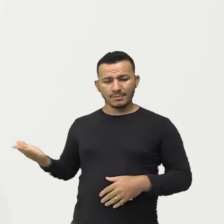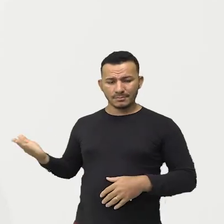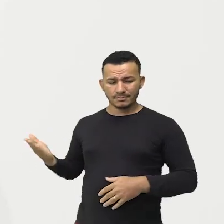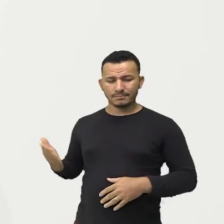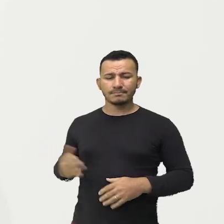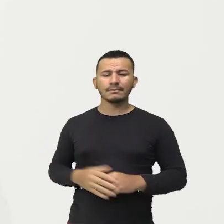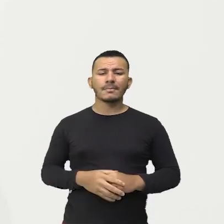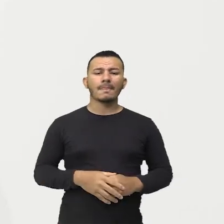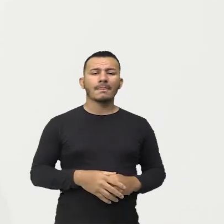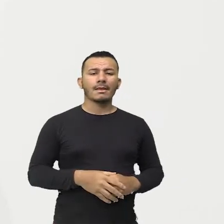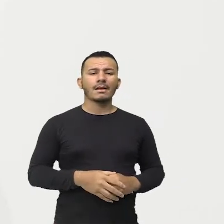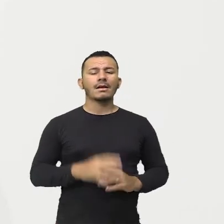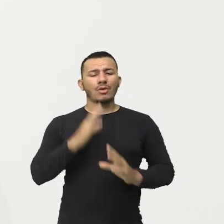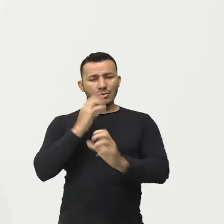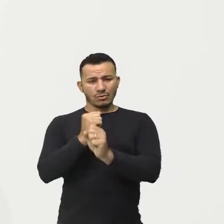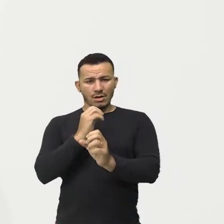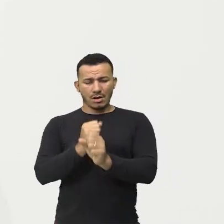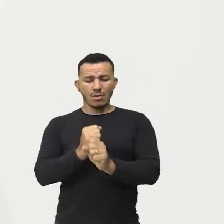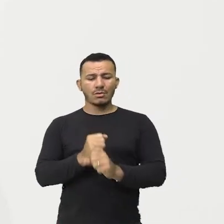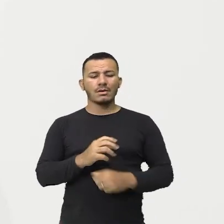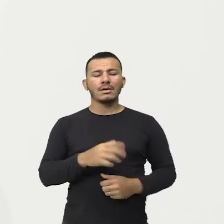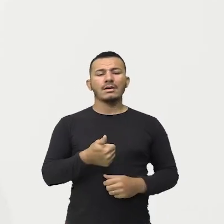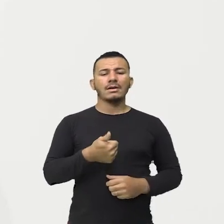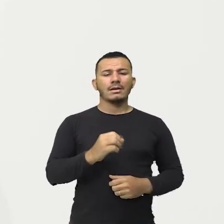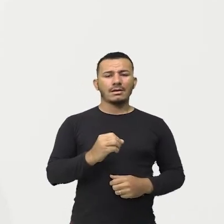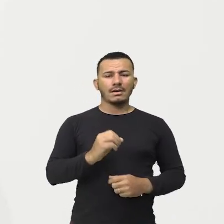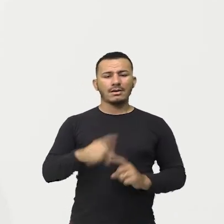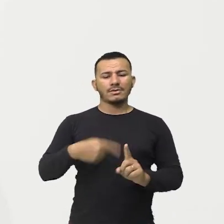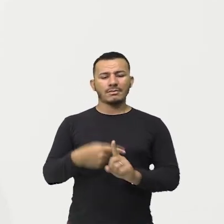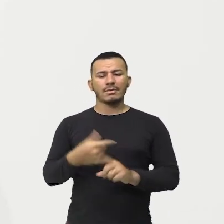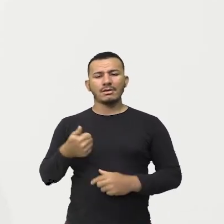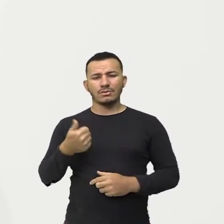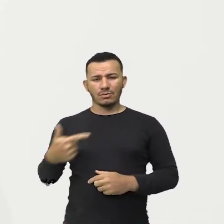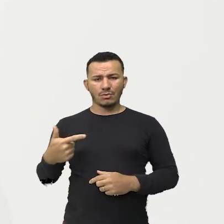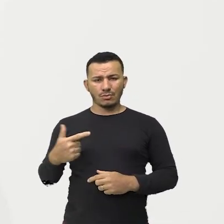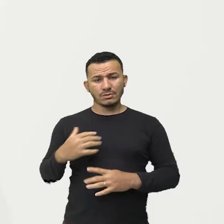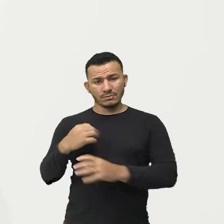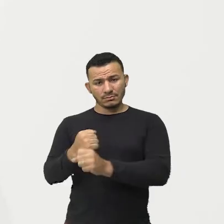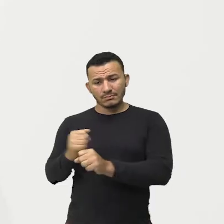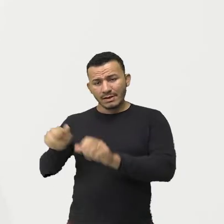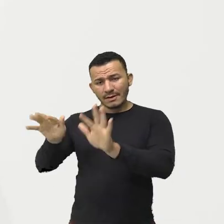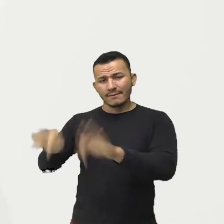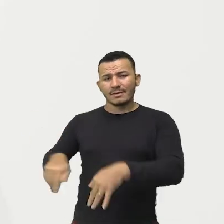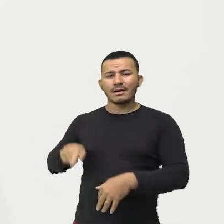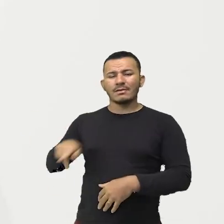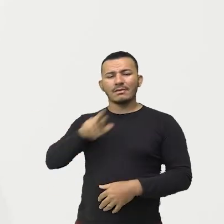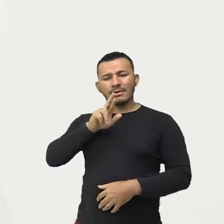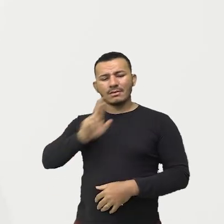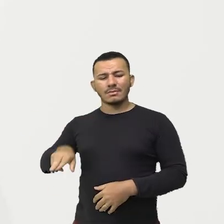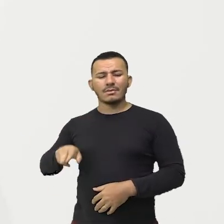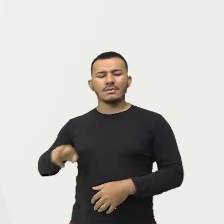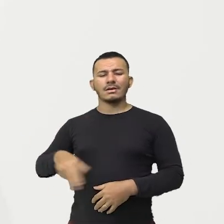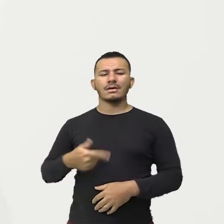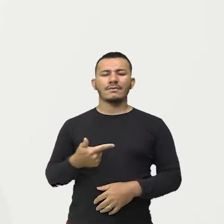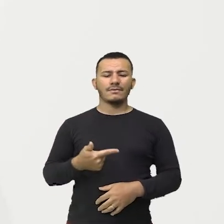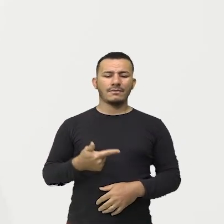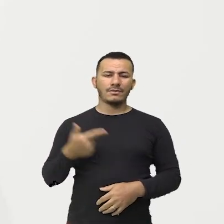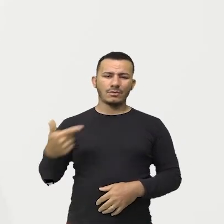expressão numérica, né? Nosso cálculo numérico, que vai ser, então, 10 mais 12, que a resposta vai ser igual a